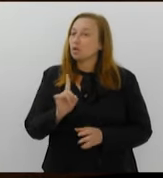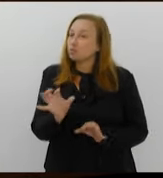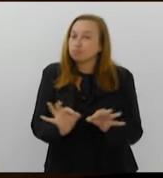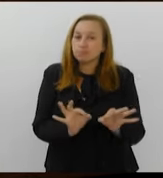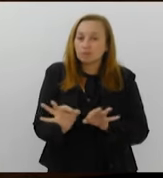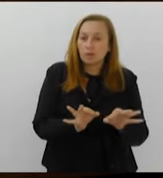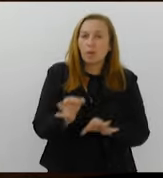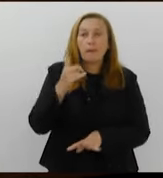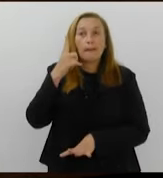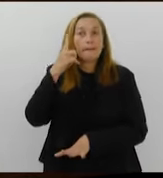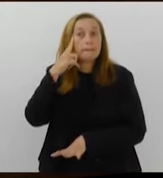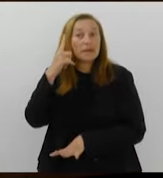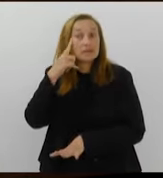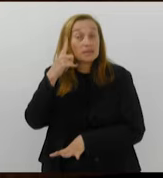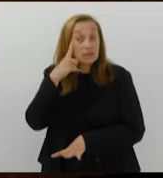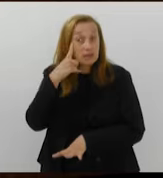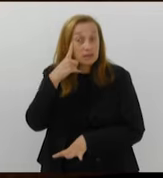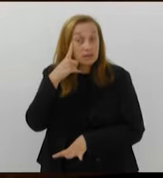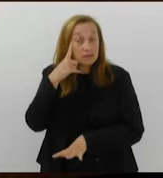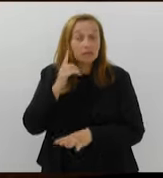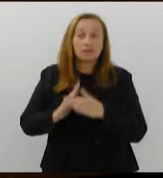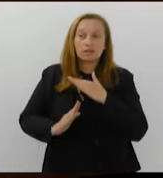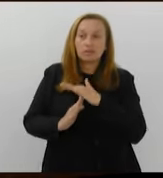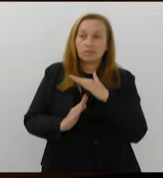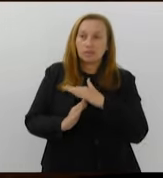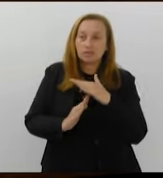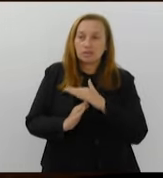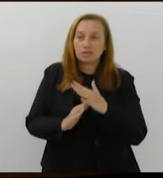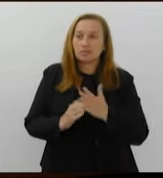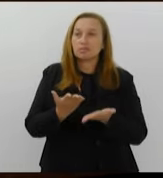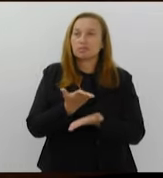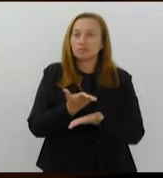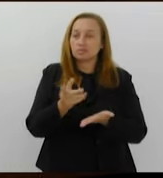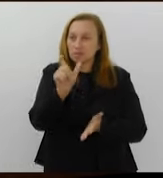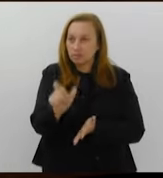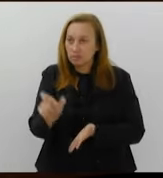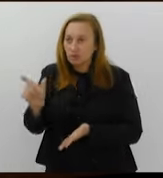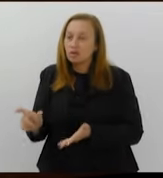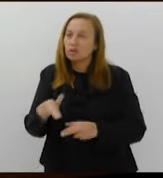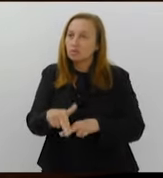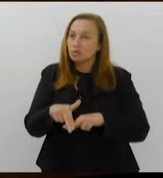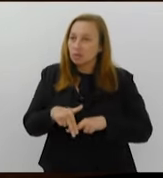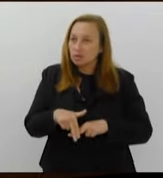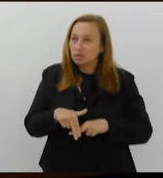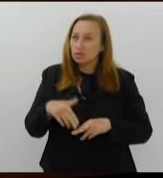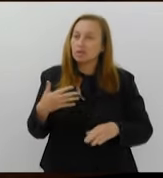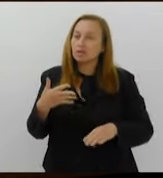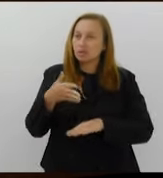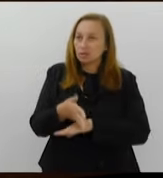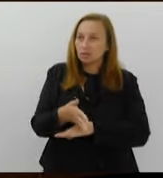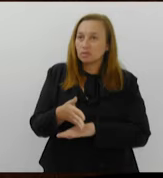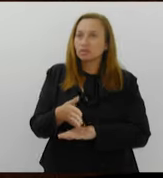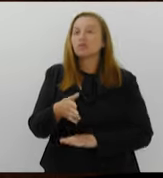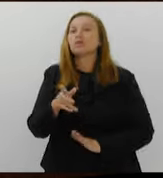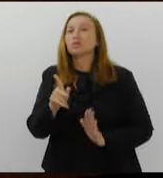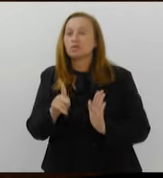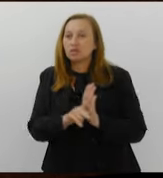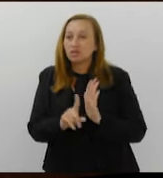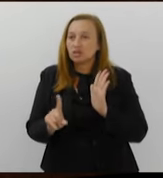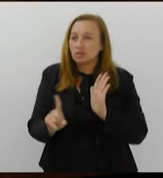e pensados nas limitações dessas pessoas. Por isso, a gente entrou com esse projeto de